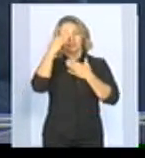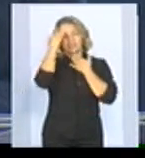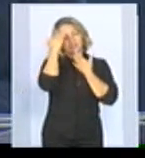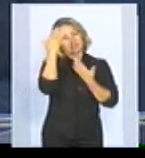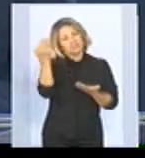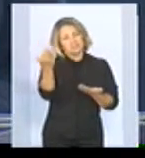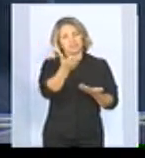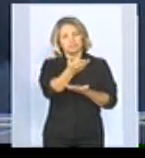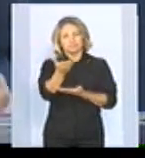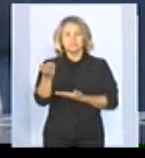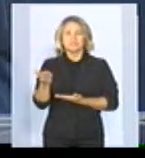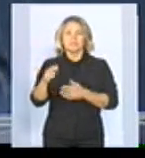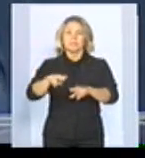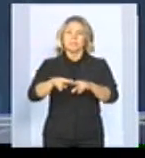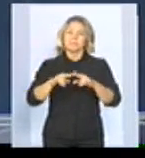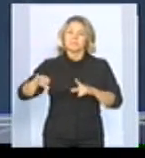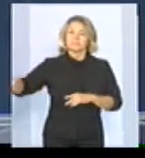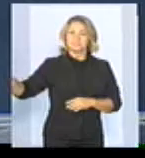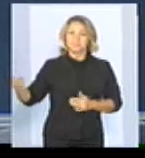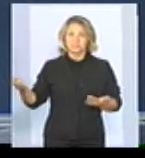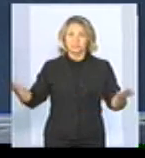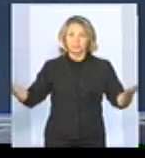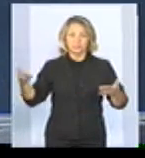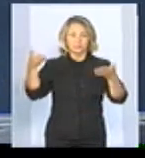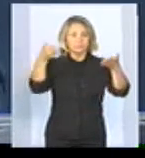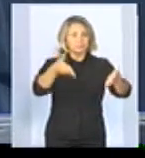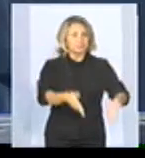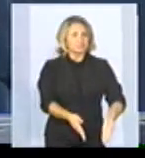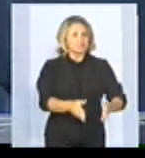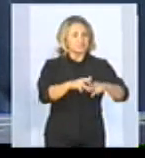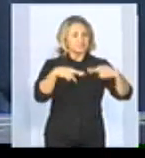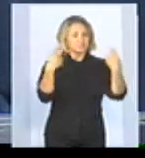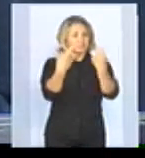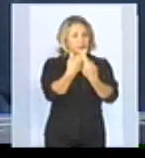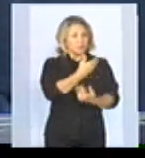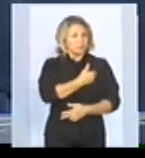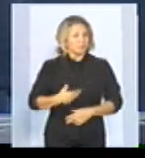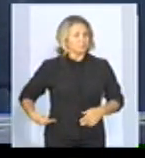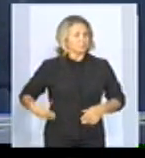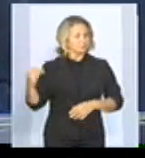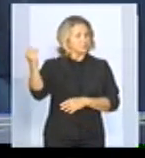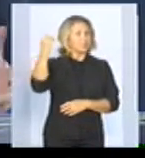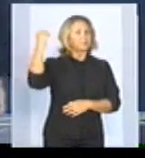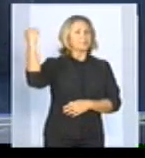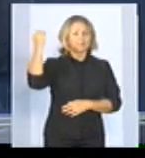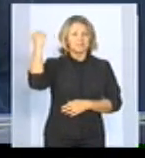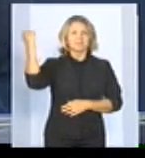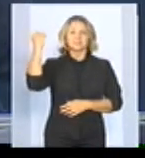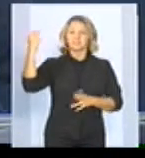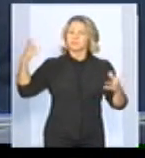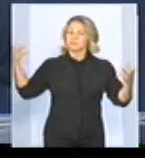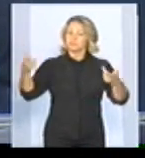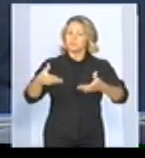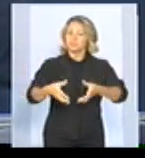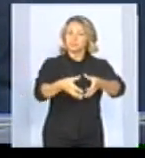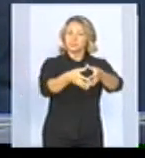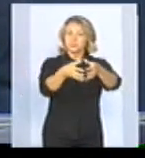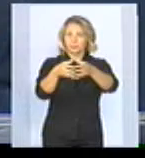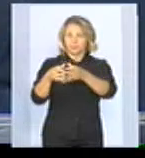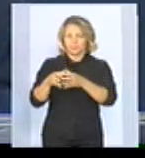excelência pela oportunidade de participar dessa audiência pública tão relevante e e tão importante pro